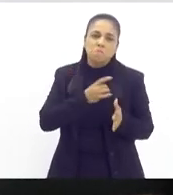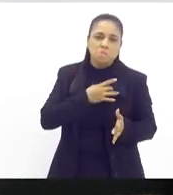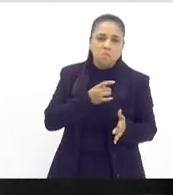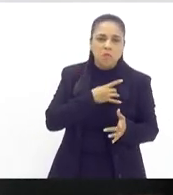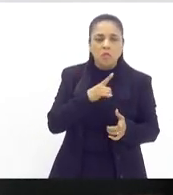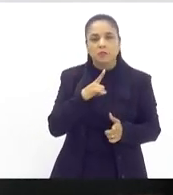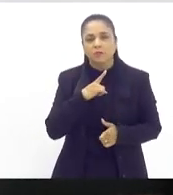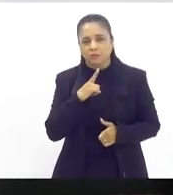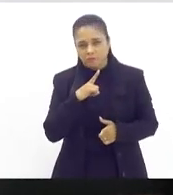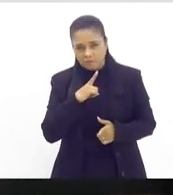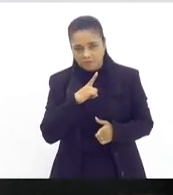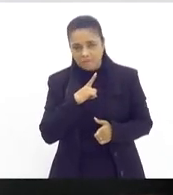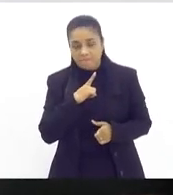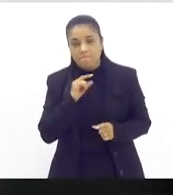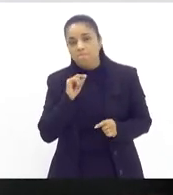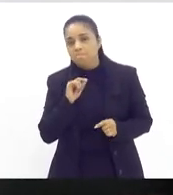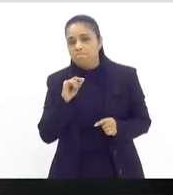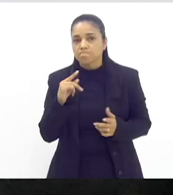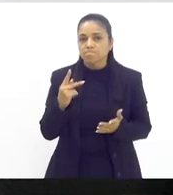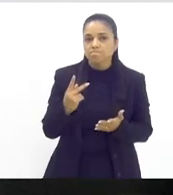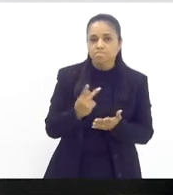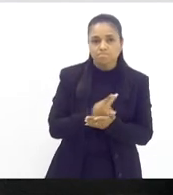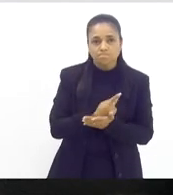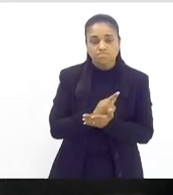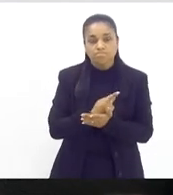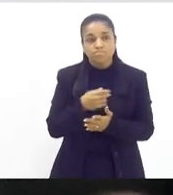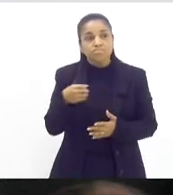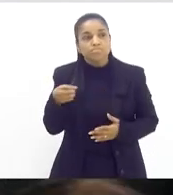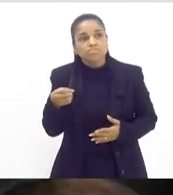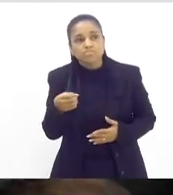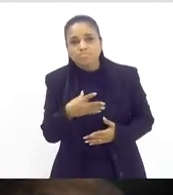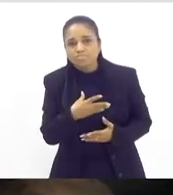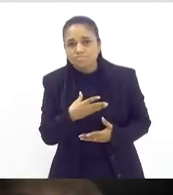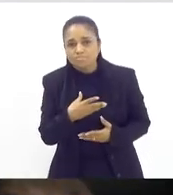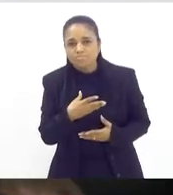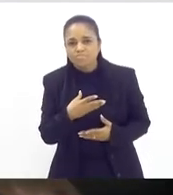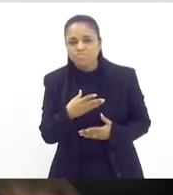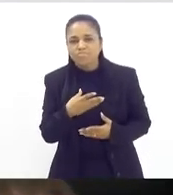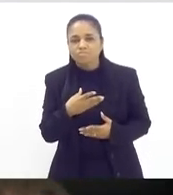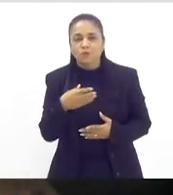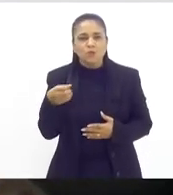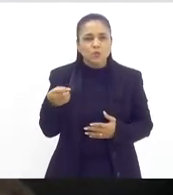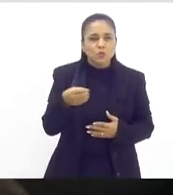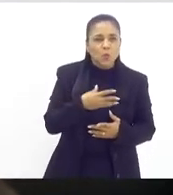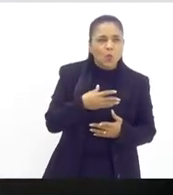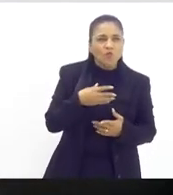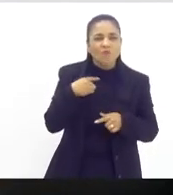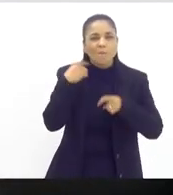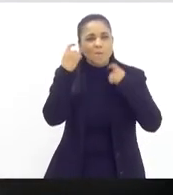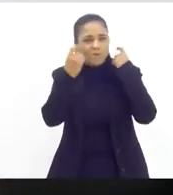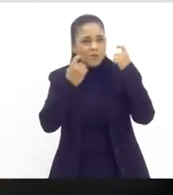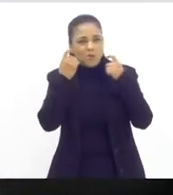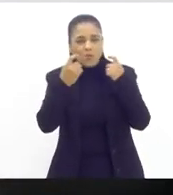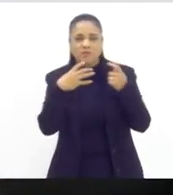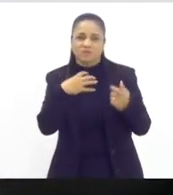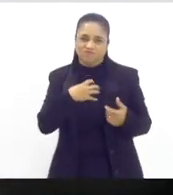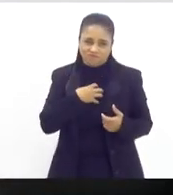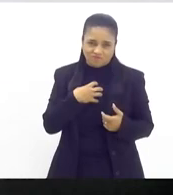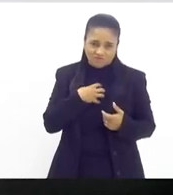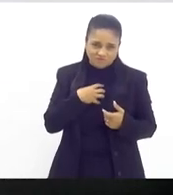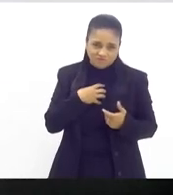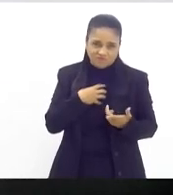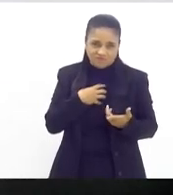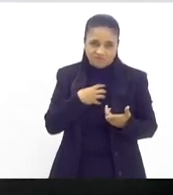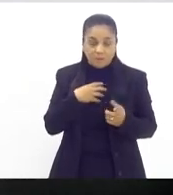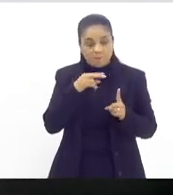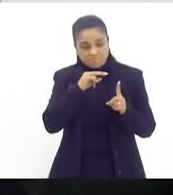possa ser o novo. O novo traz sempre preocupação para todos, né? Mas a gente enxerga, até